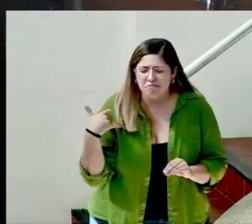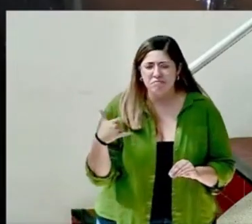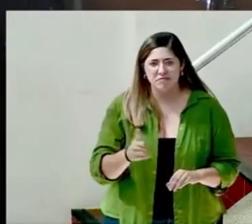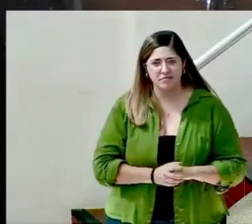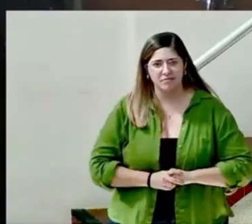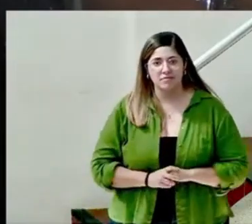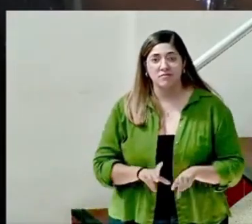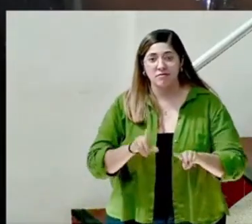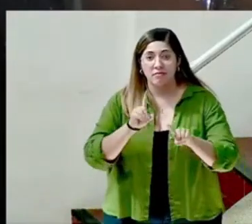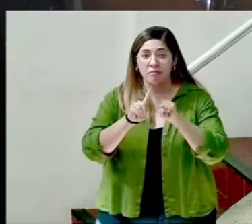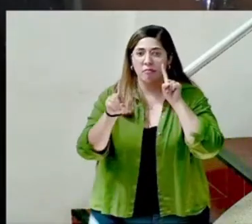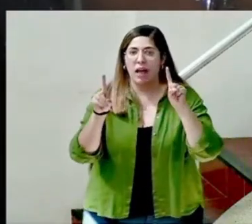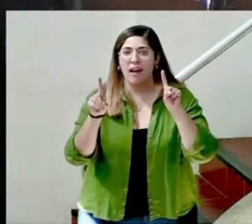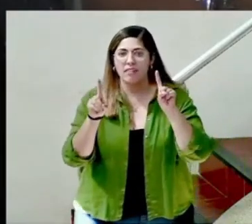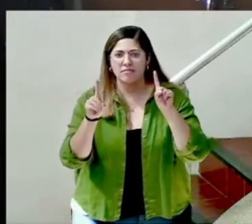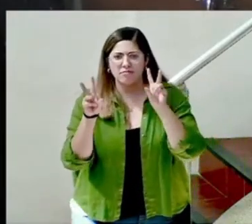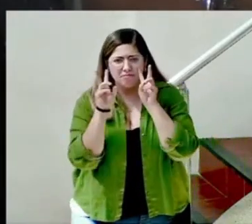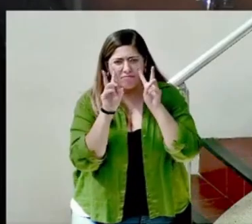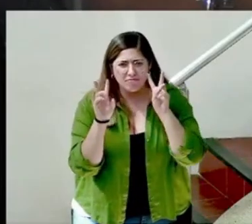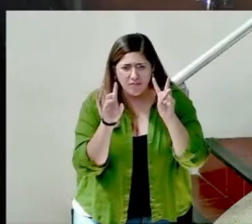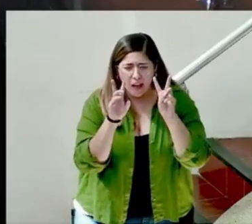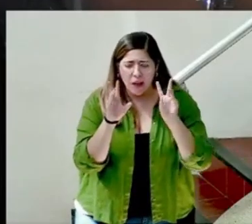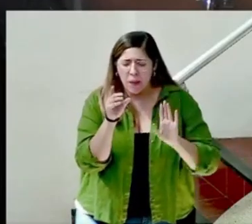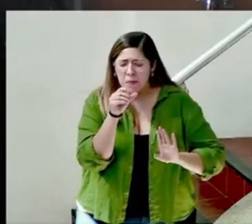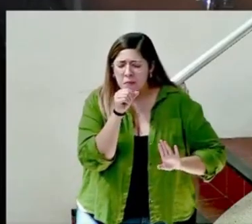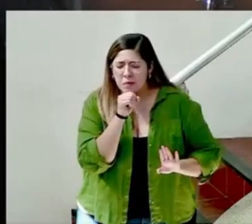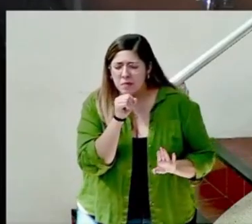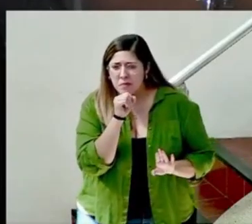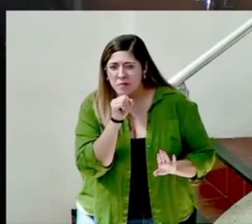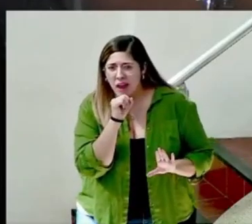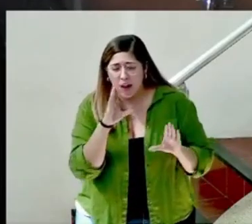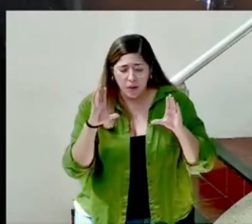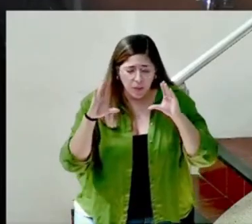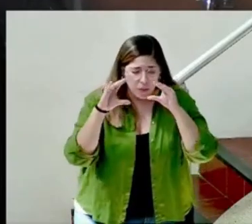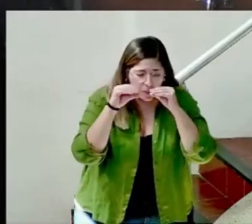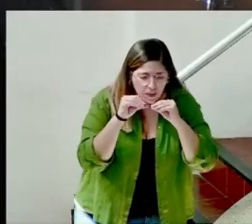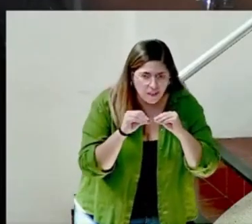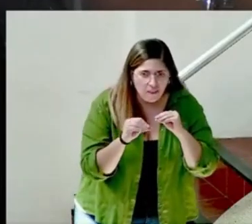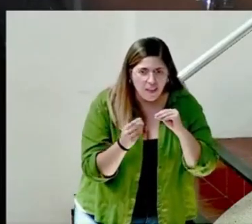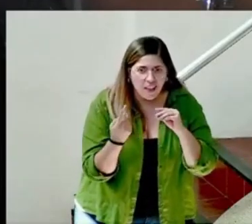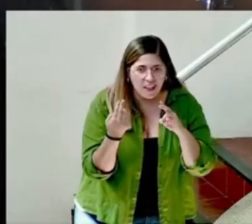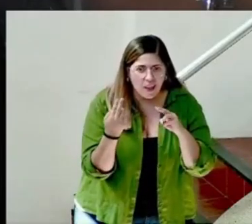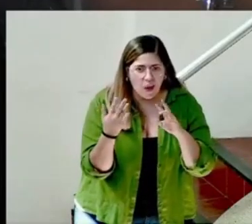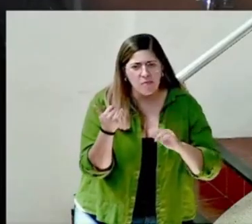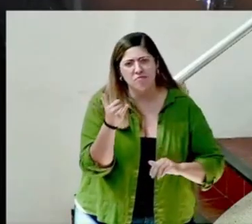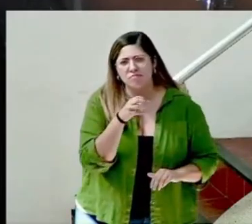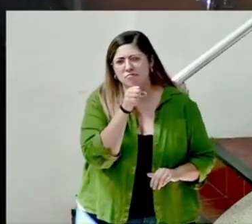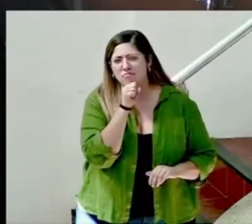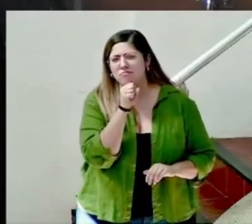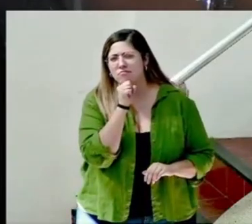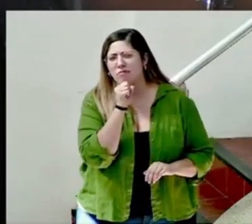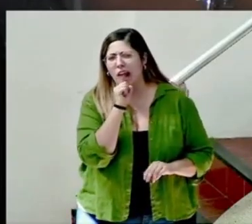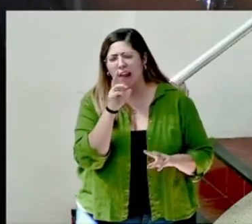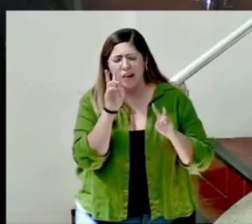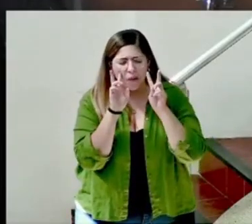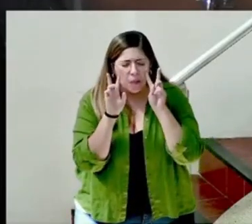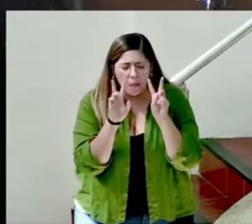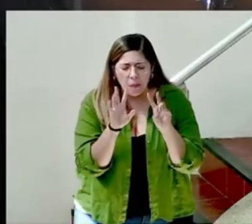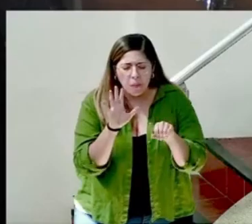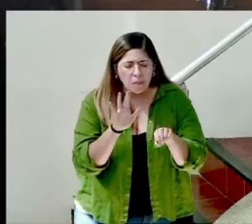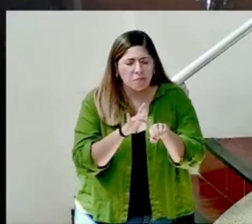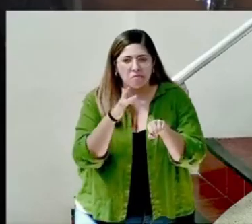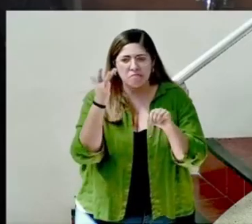Portanto, a minha vista escureceu era usada para falar a respeito dos olhos quando eles vão perdendo